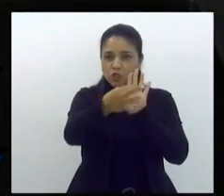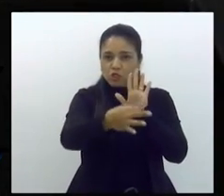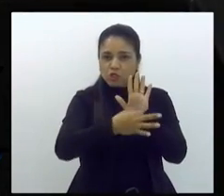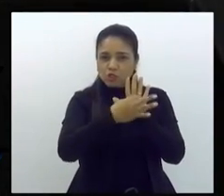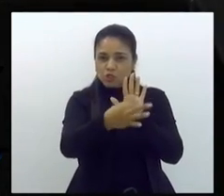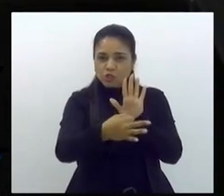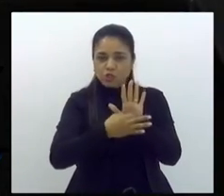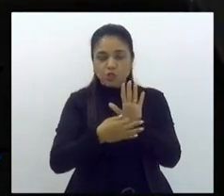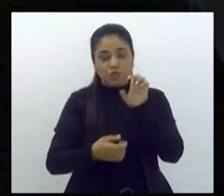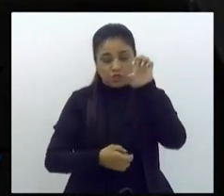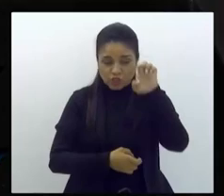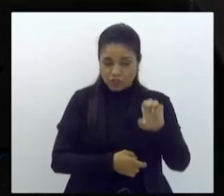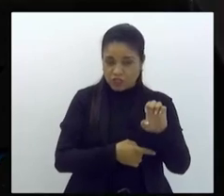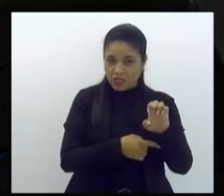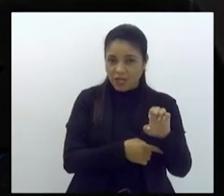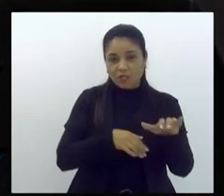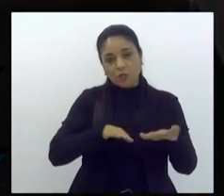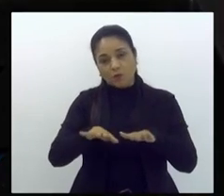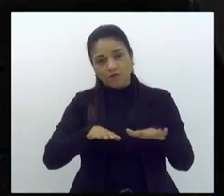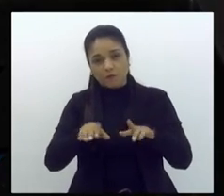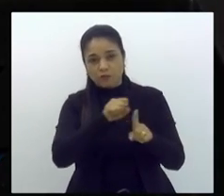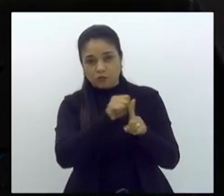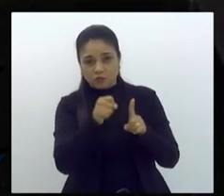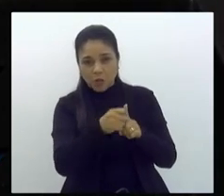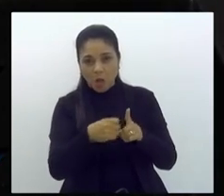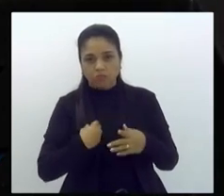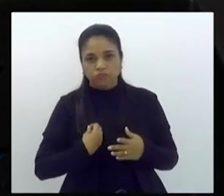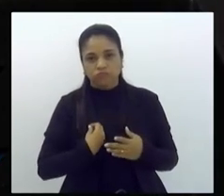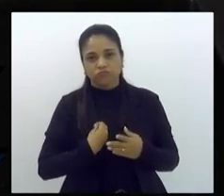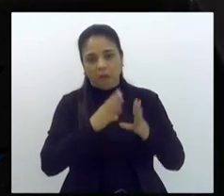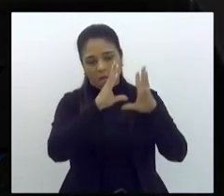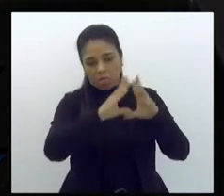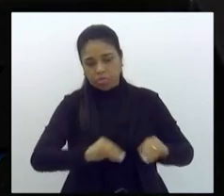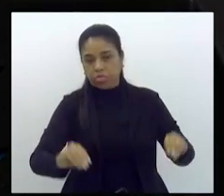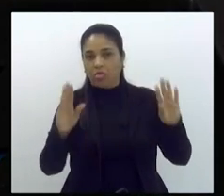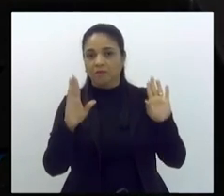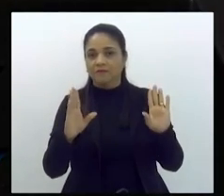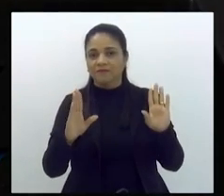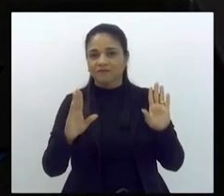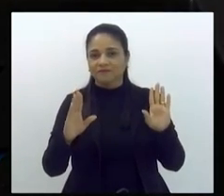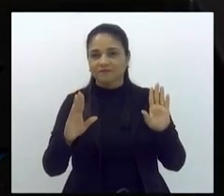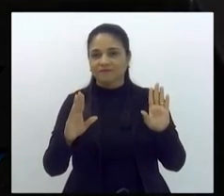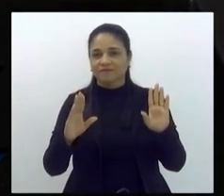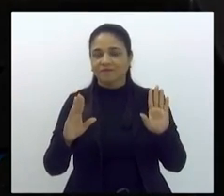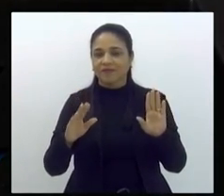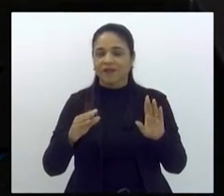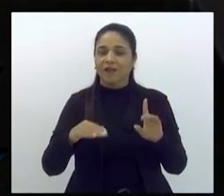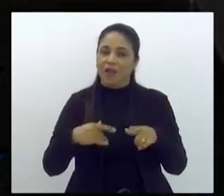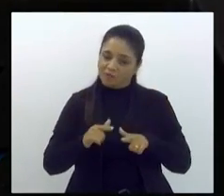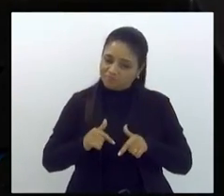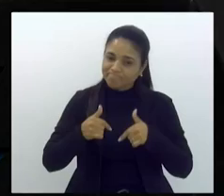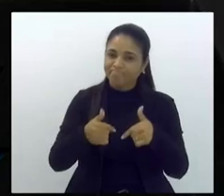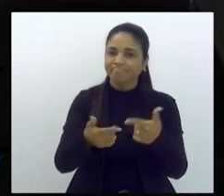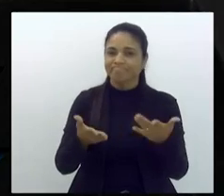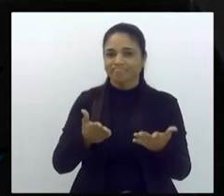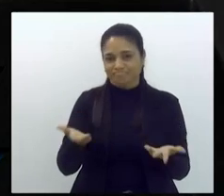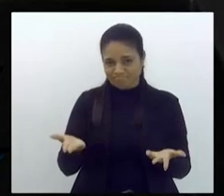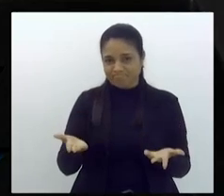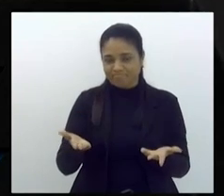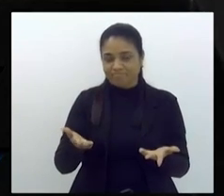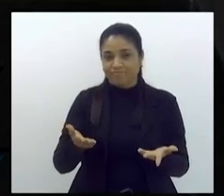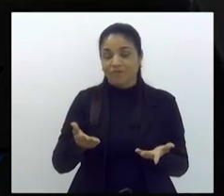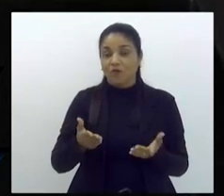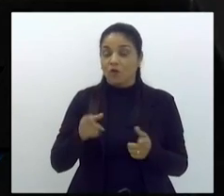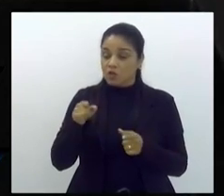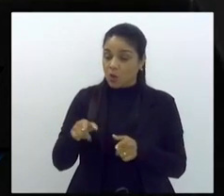nós que somos de esquerda que os movimentos sociais não viesse a existir Essa é a típica ação e quando fazem essa ação